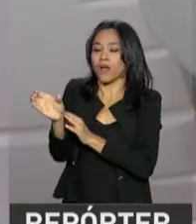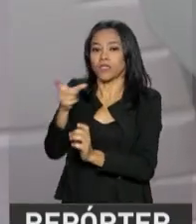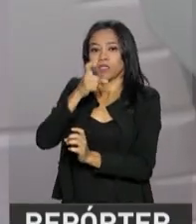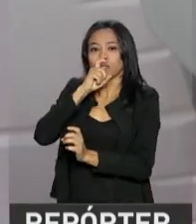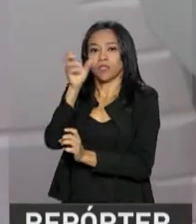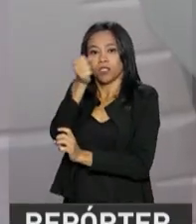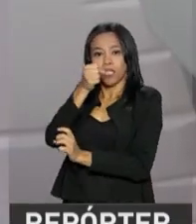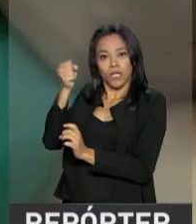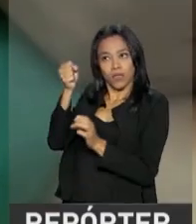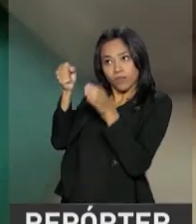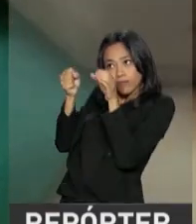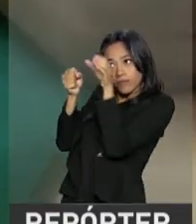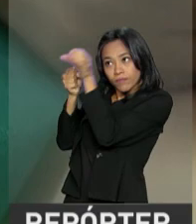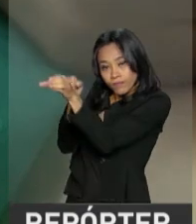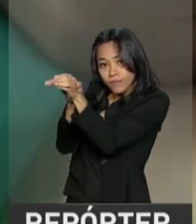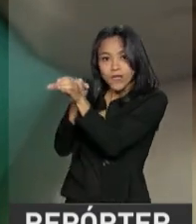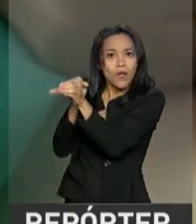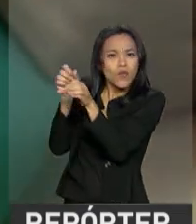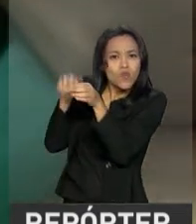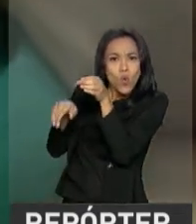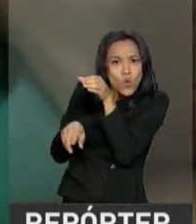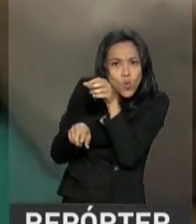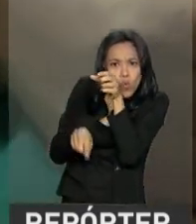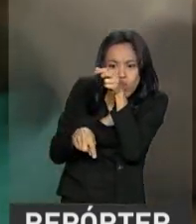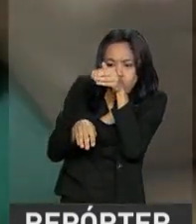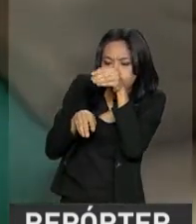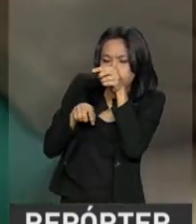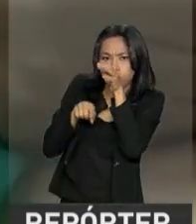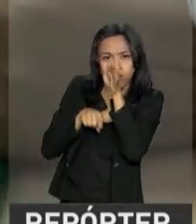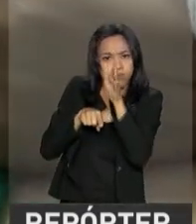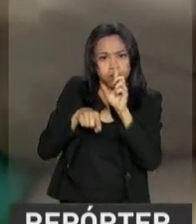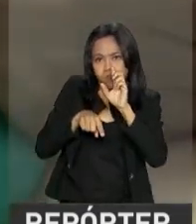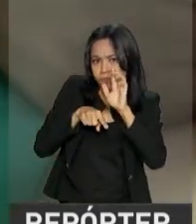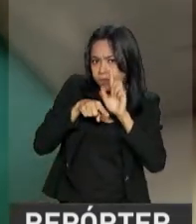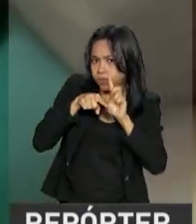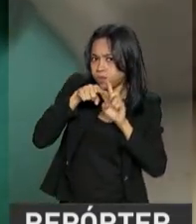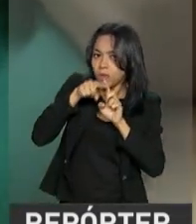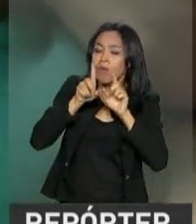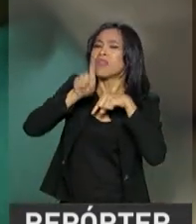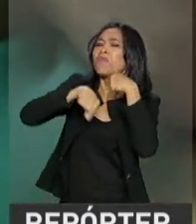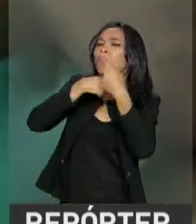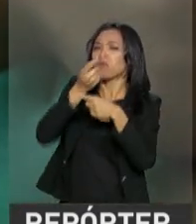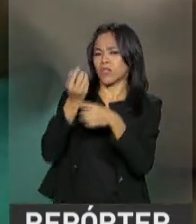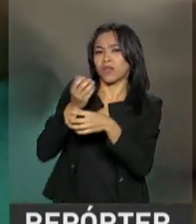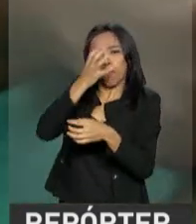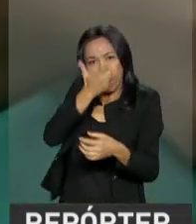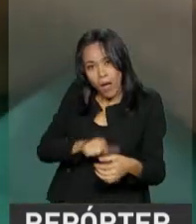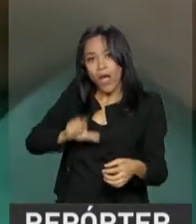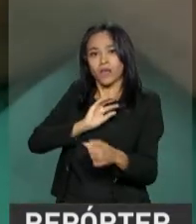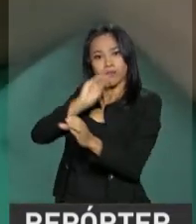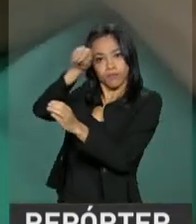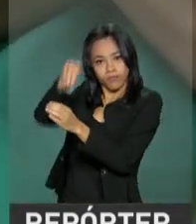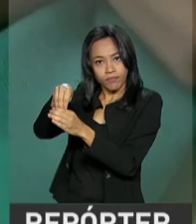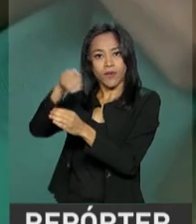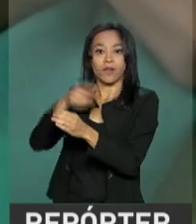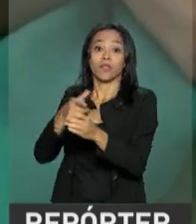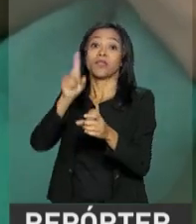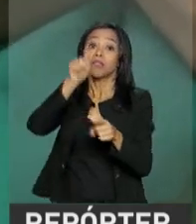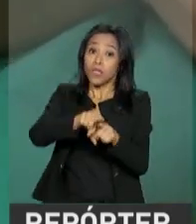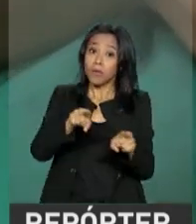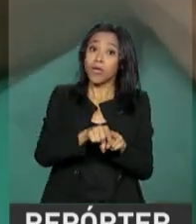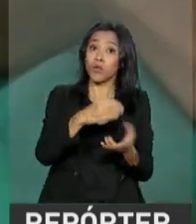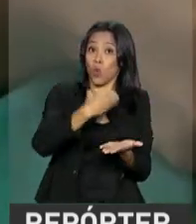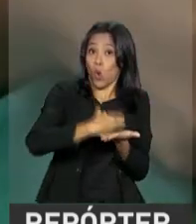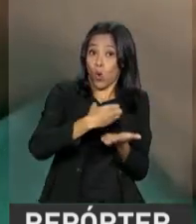congelador. Se o frasco não estiver cheio, você pode completar ele depois. Basta colher mais leite em um copo de vidro